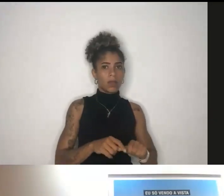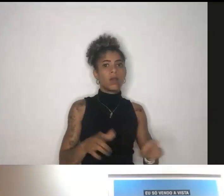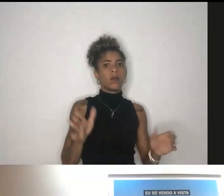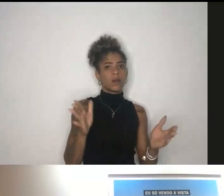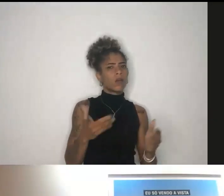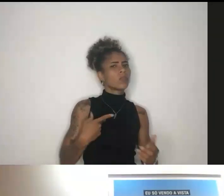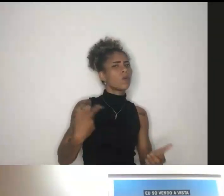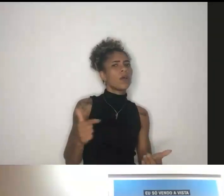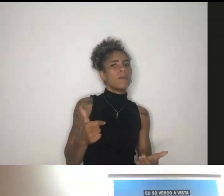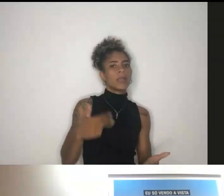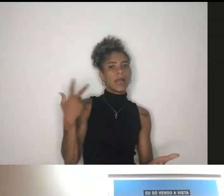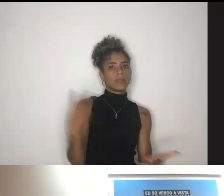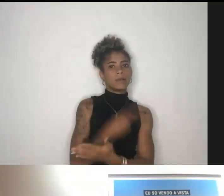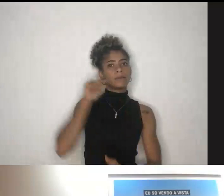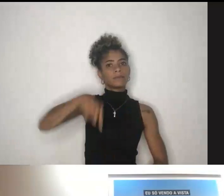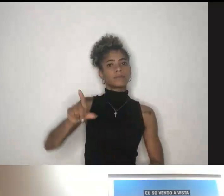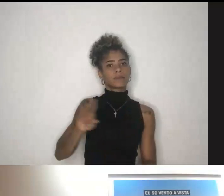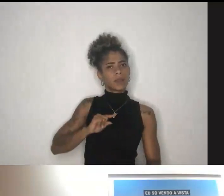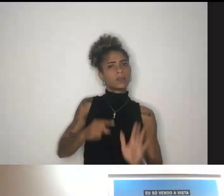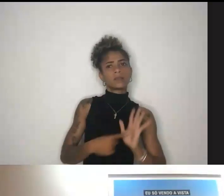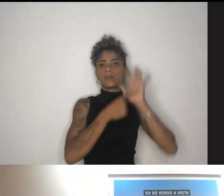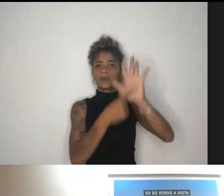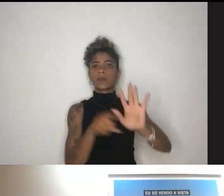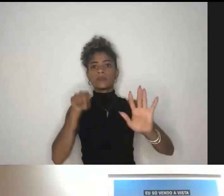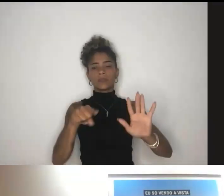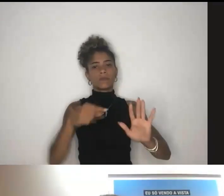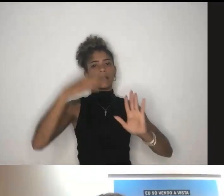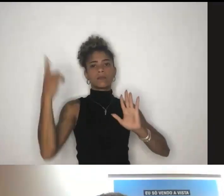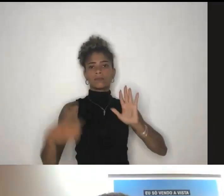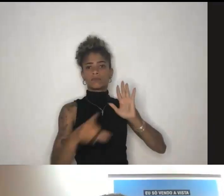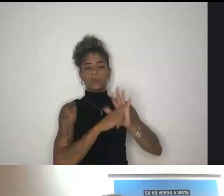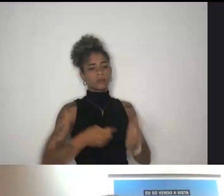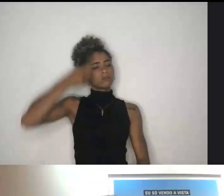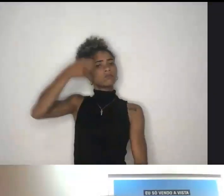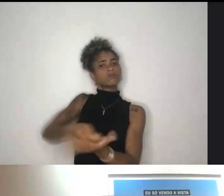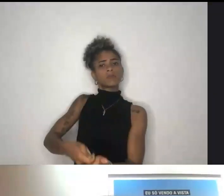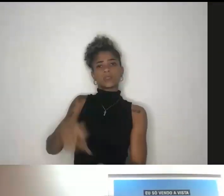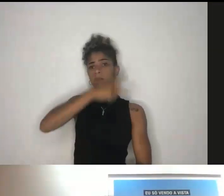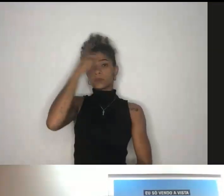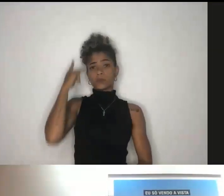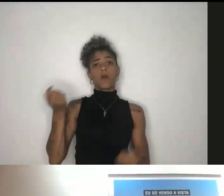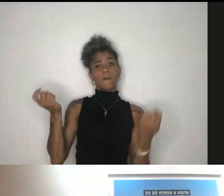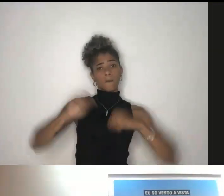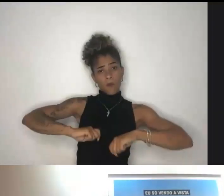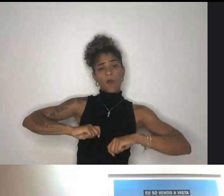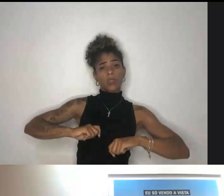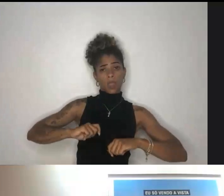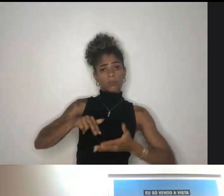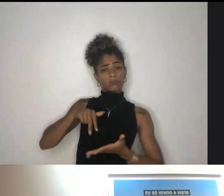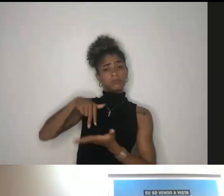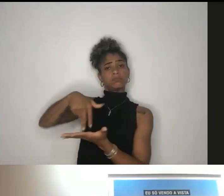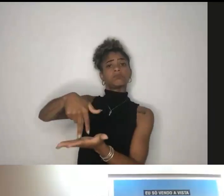haver racismo essa manifestação que você vai legitimar que as pessoas podem se colocar